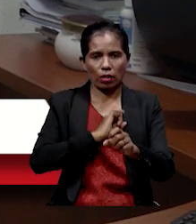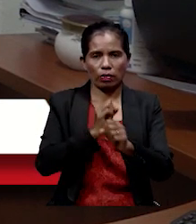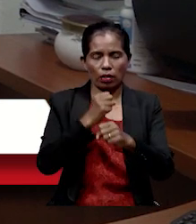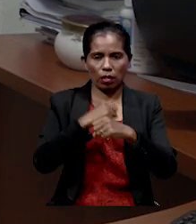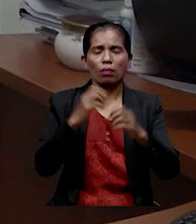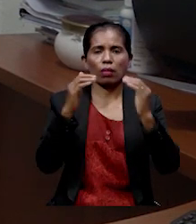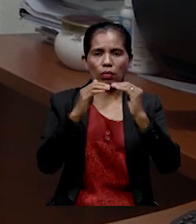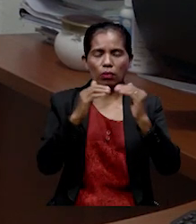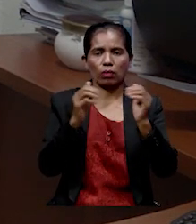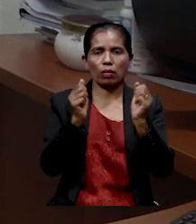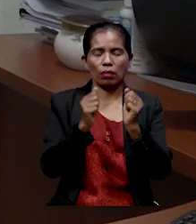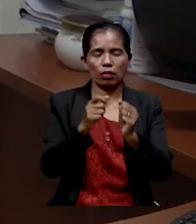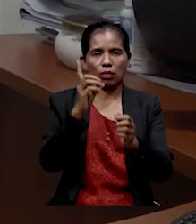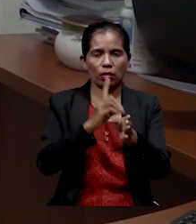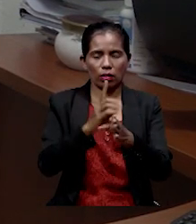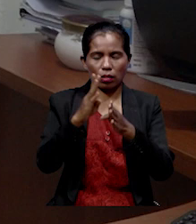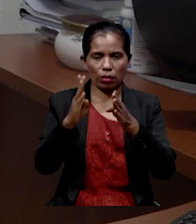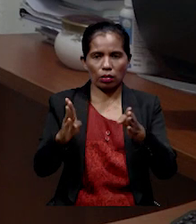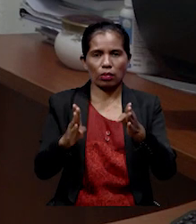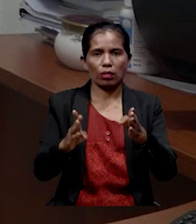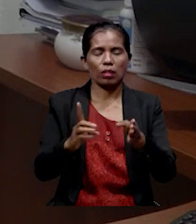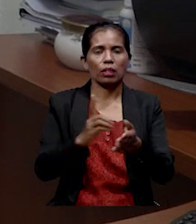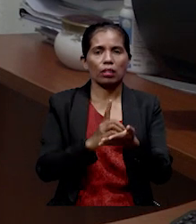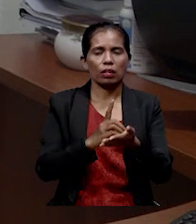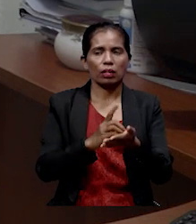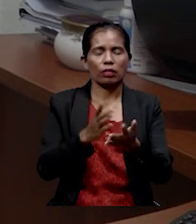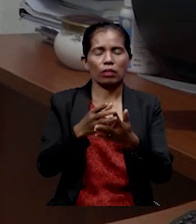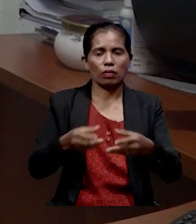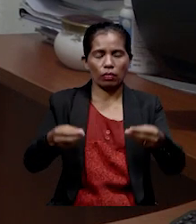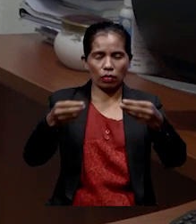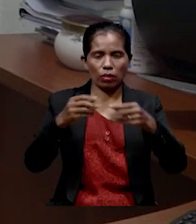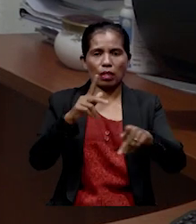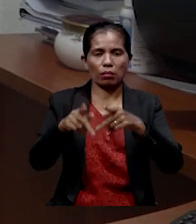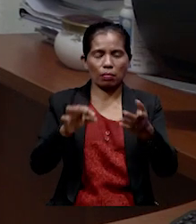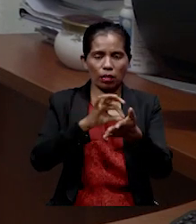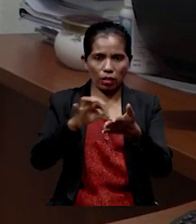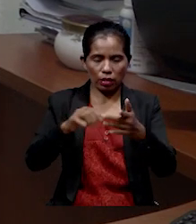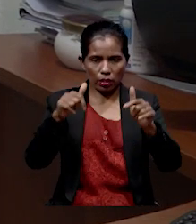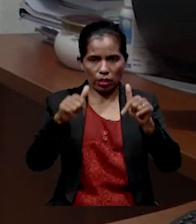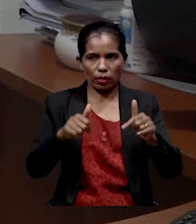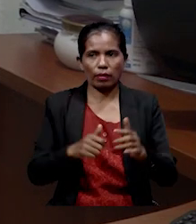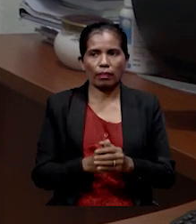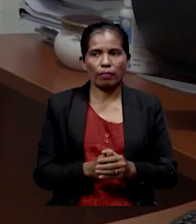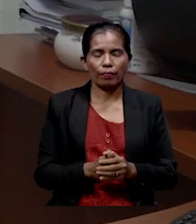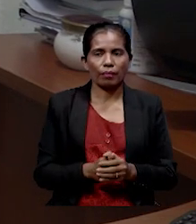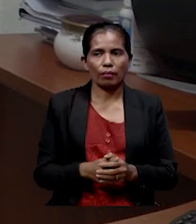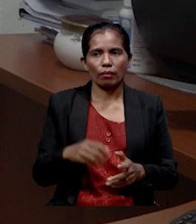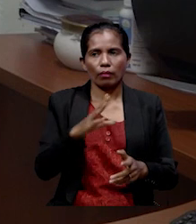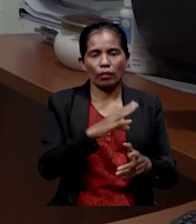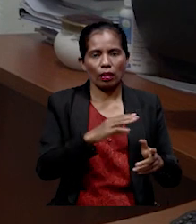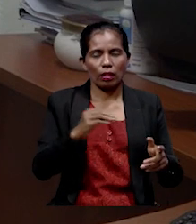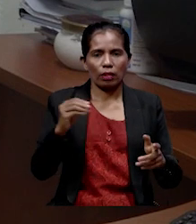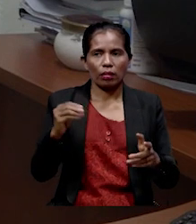ho diretor centro formação serem na oferecer nem uma resistência nem não só nem uma onde funcionar se nem não